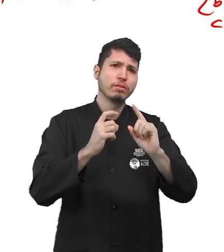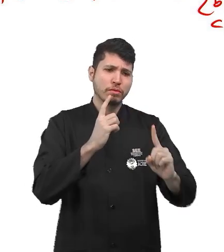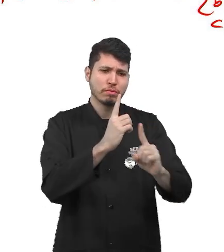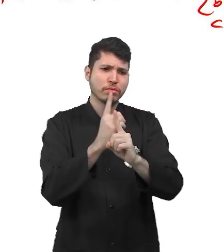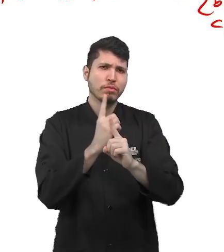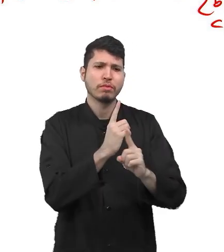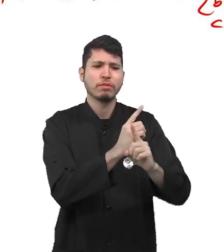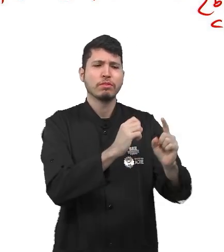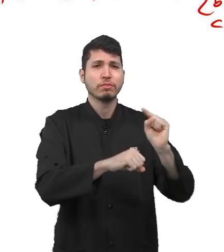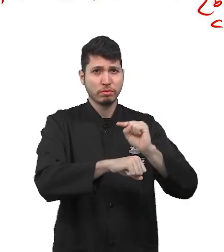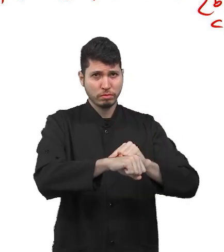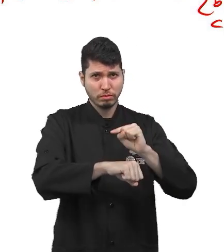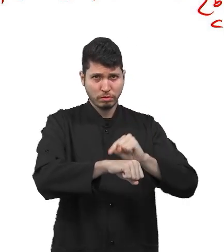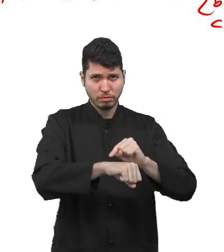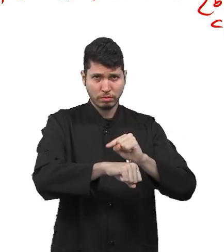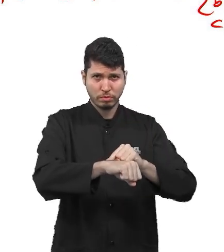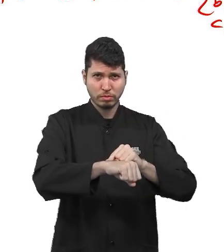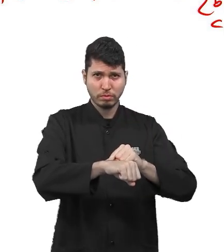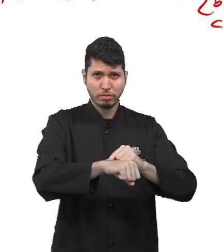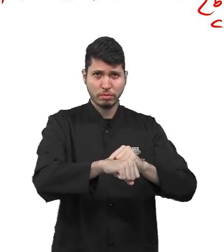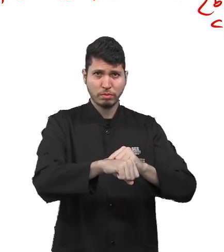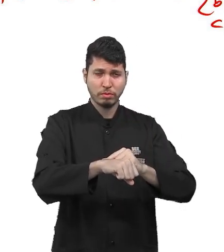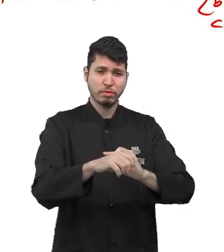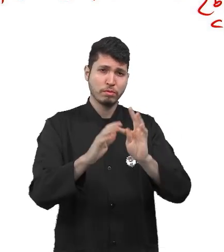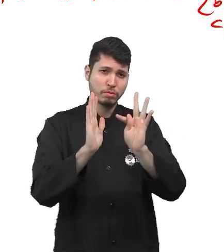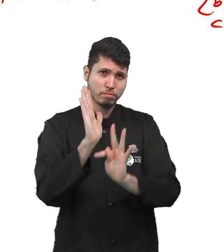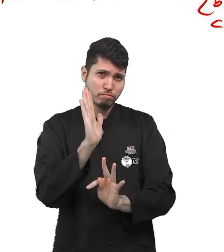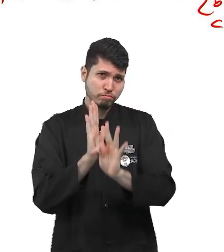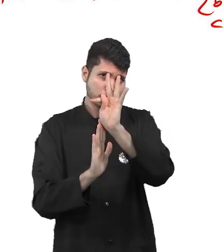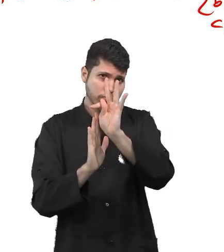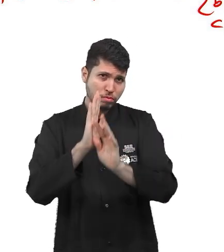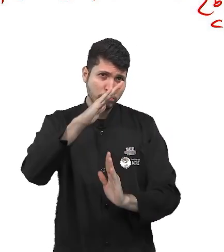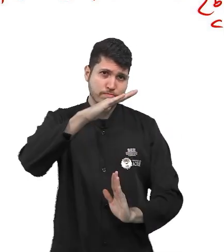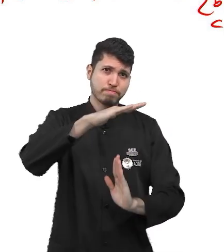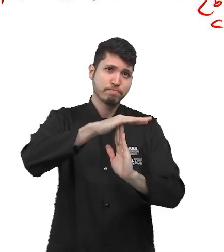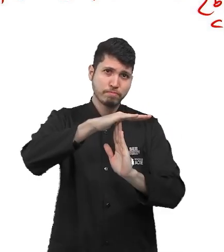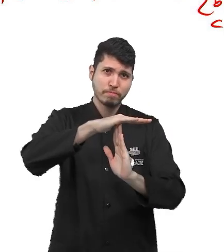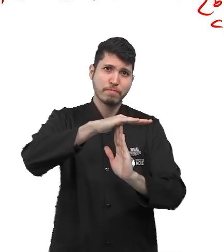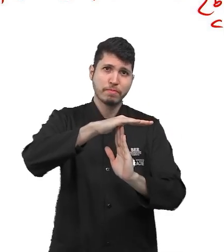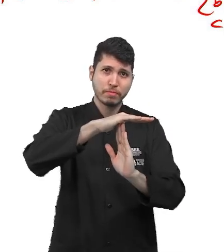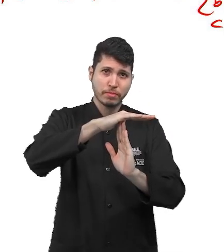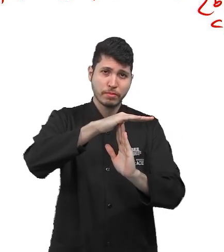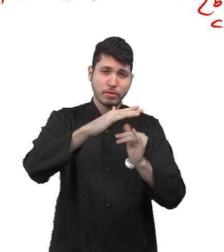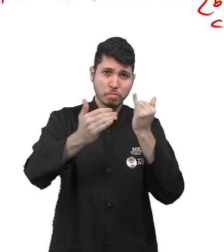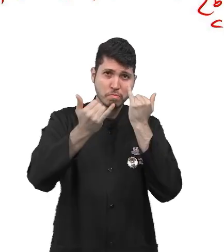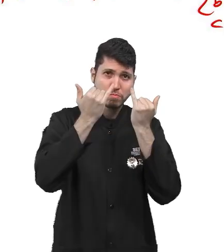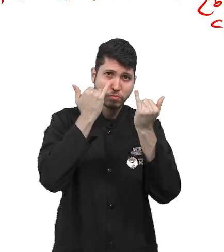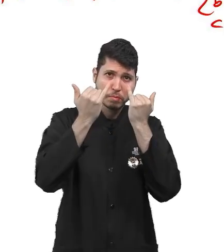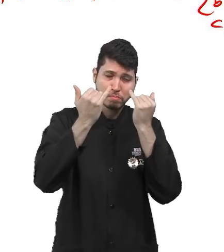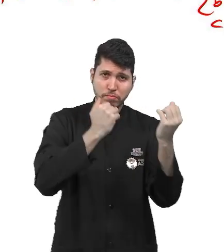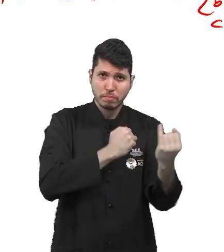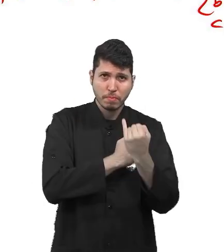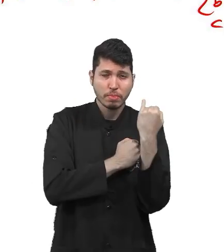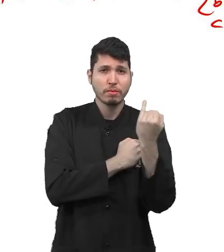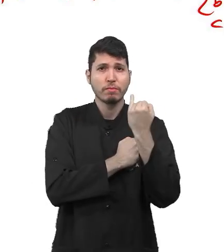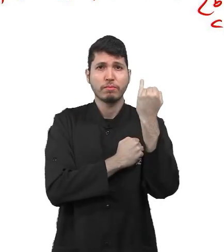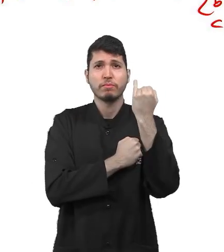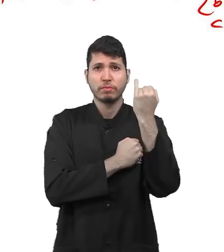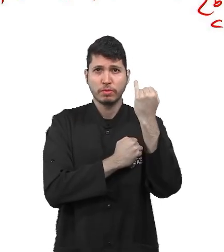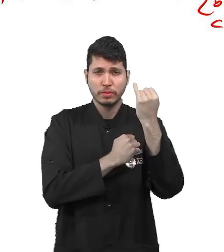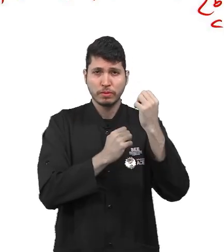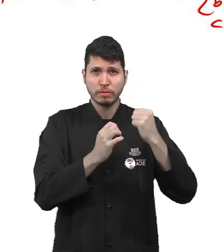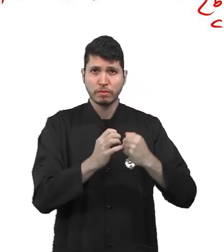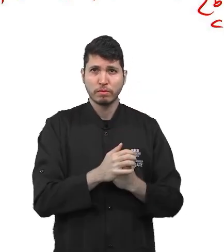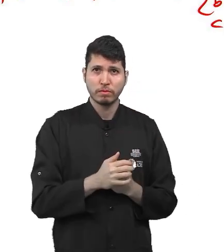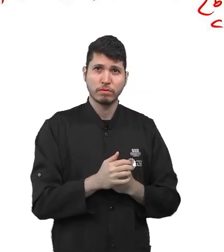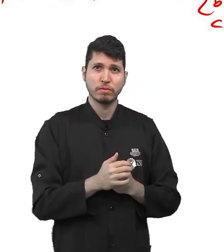intervalo, ligando a ideia de temperatura máxima, né? E ele dá uma informação bem relevante aqui, ó. Ele diz o seguinte: com a